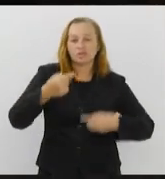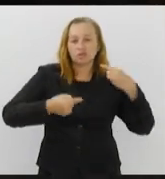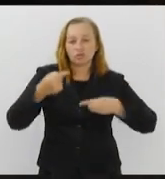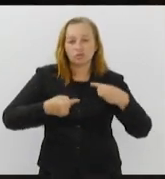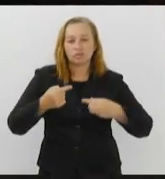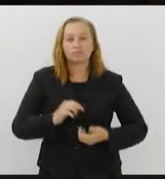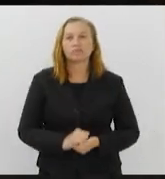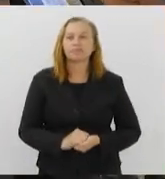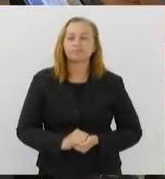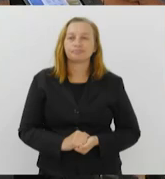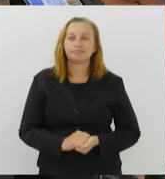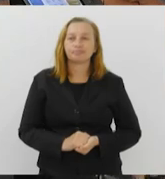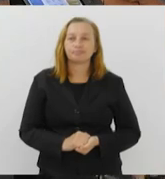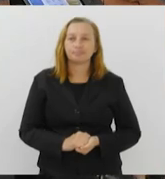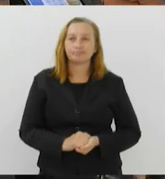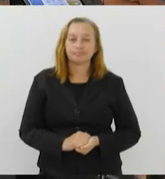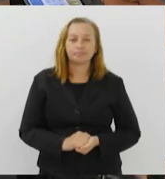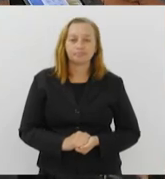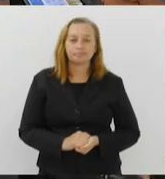discussão.